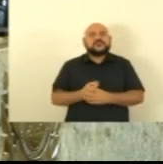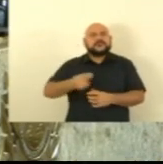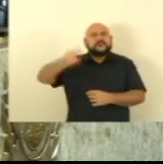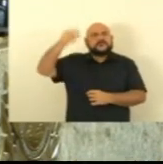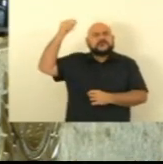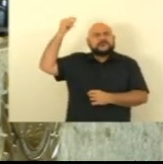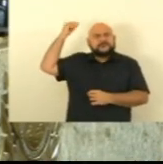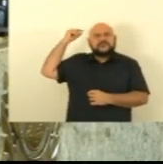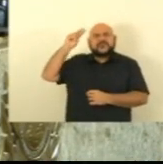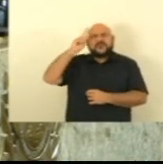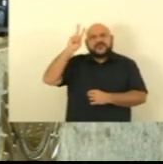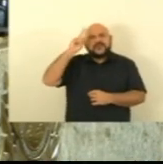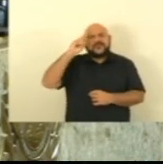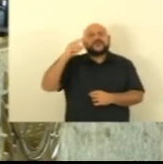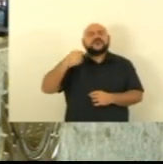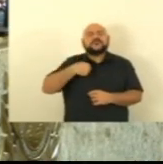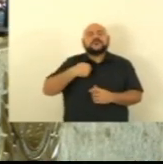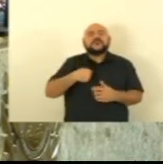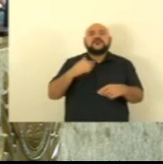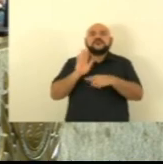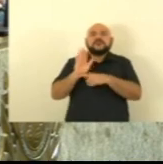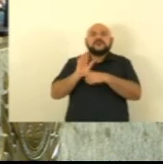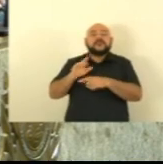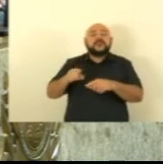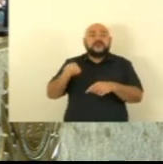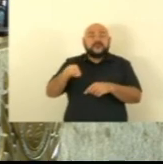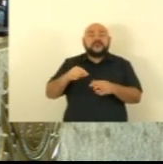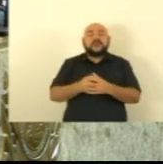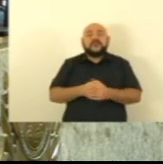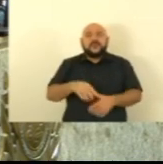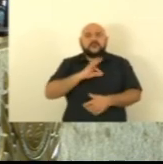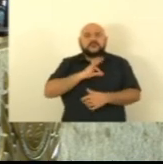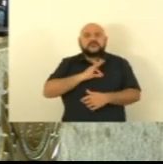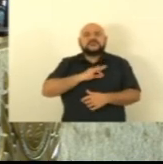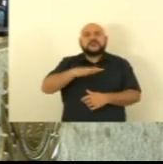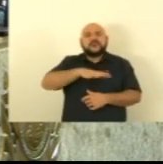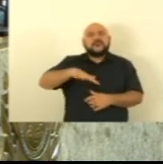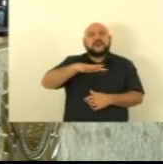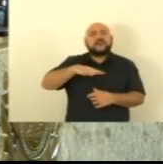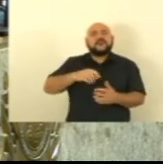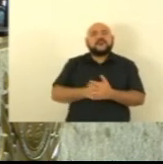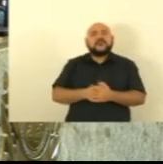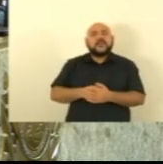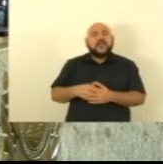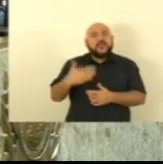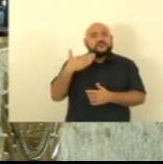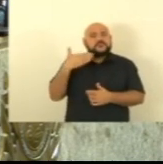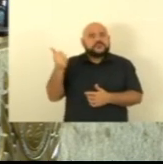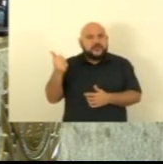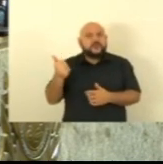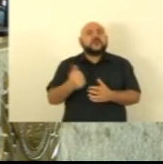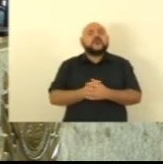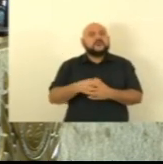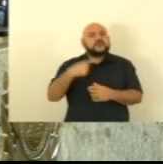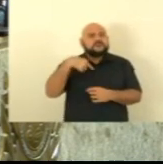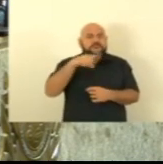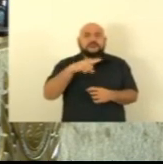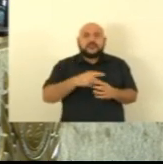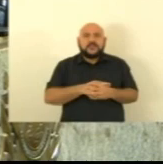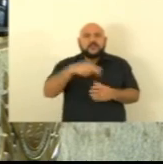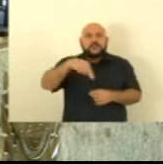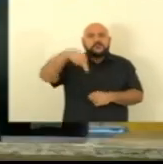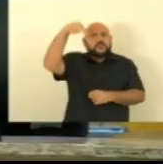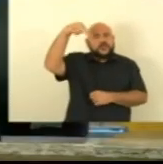à frente da Superintendência de Polícia do Interior, da Polícia Civil do Estado do Espírito Santo, quando fui acionado para atender uma ocorrência aqui no norte do